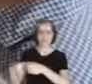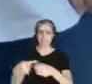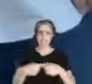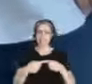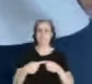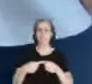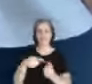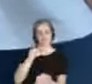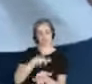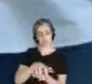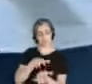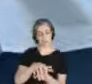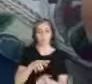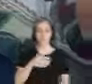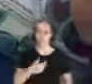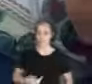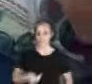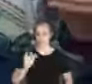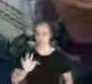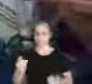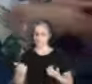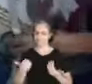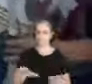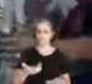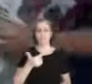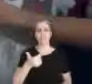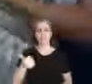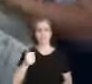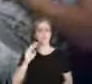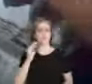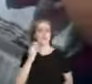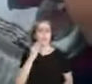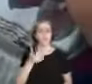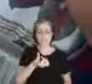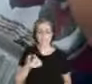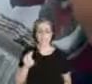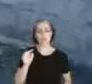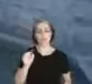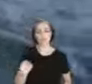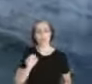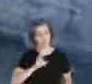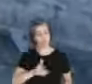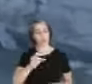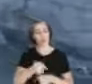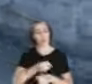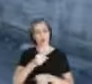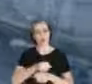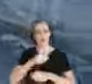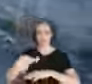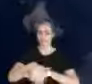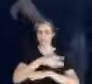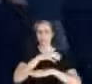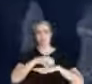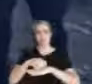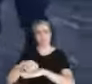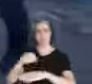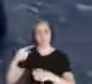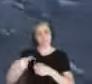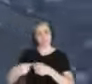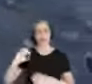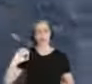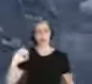urbana. Ainda em Pernambuco, o governo federal disponibilizou 21 milhões e 600 mil reais para a continuidade da obra da Via